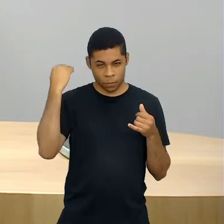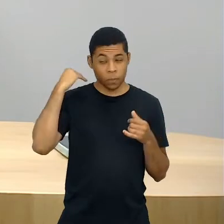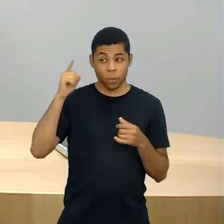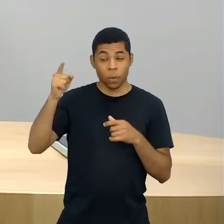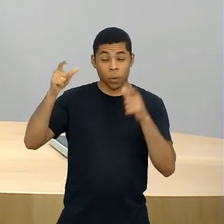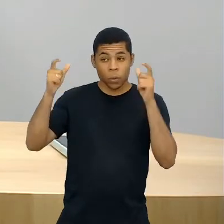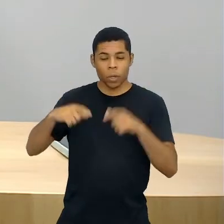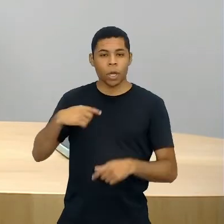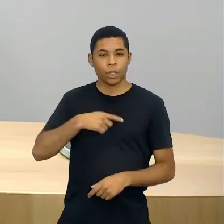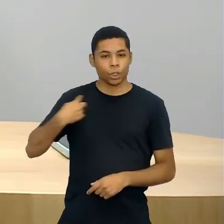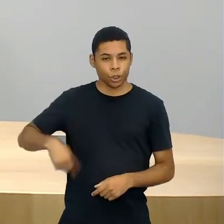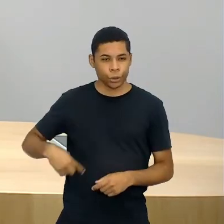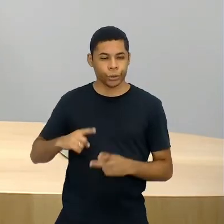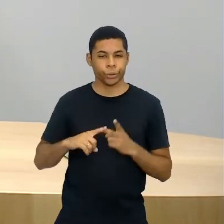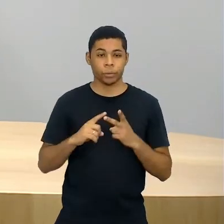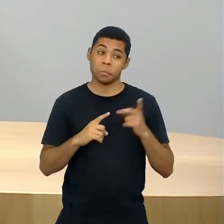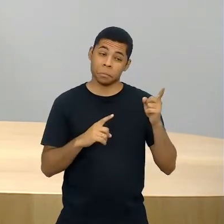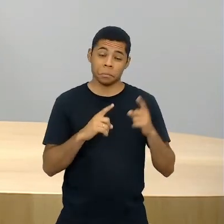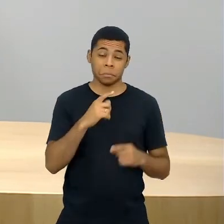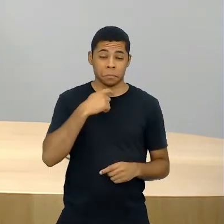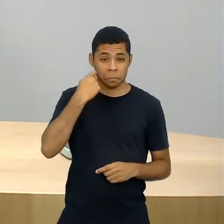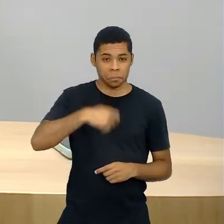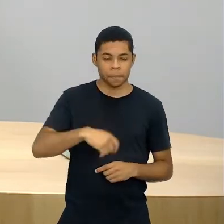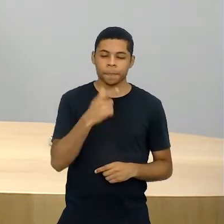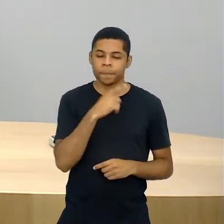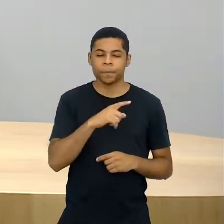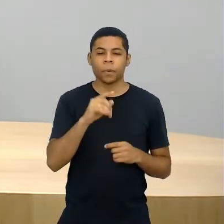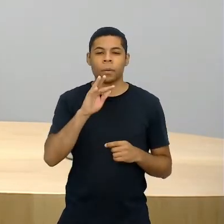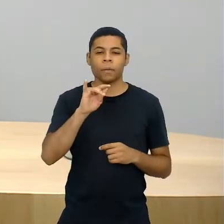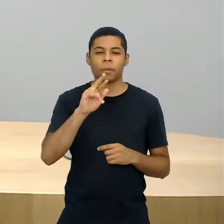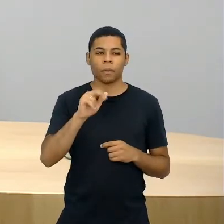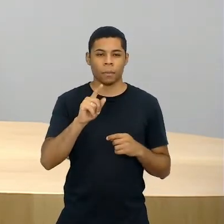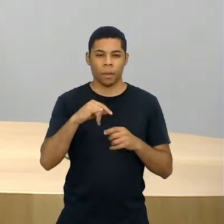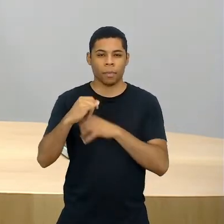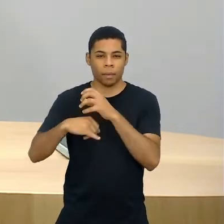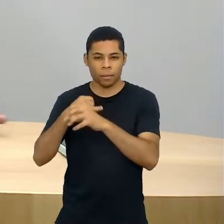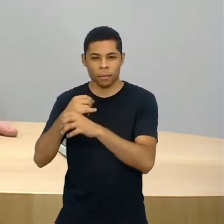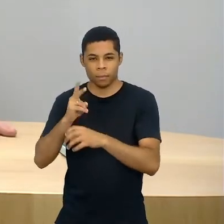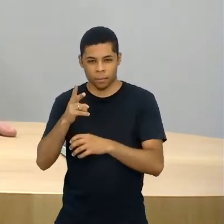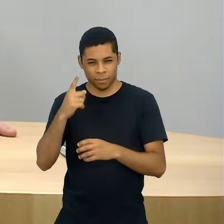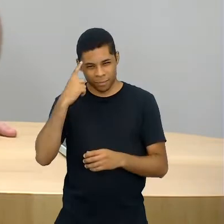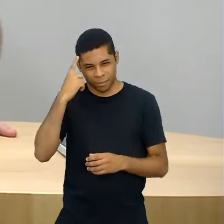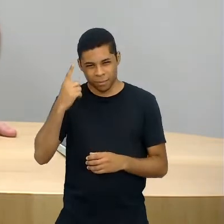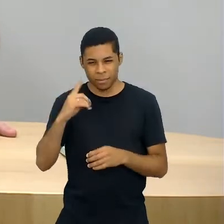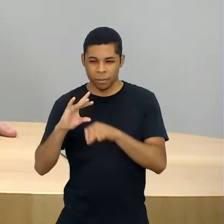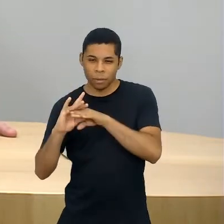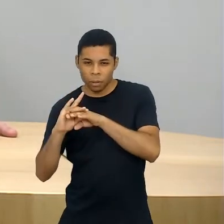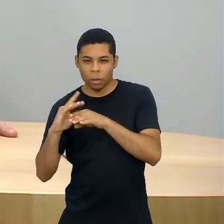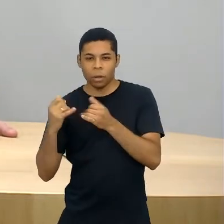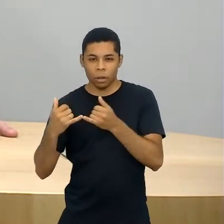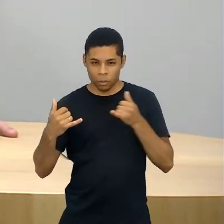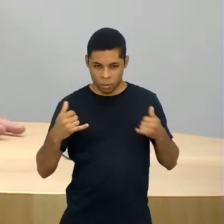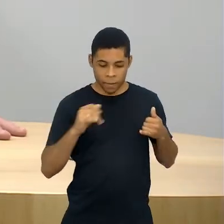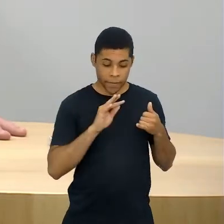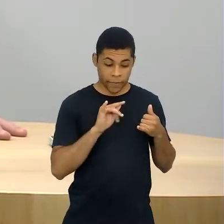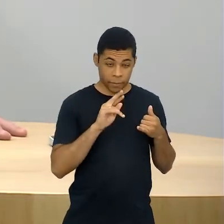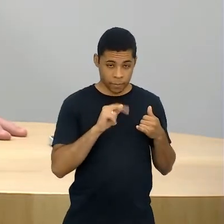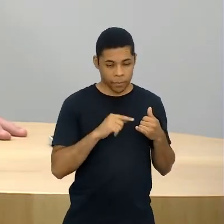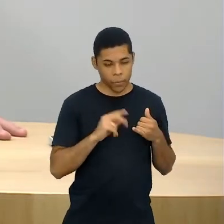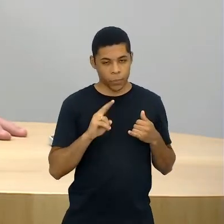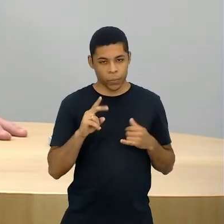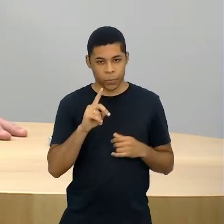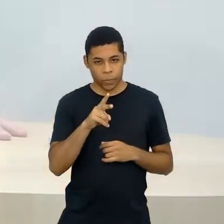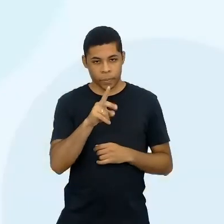para telefone, celular, para internet e outras coisas aí. Certo? Vamos lá falar mais um pouquinho das rochas vulcânicas